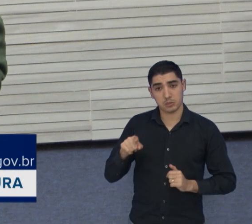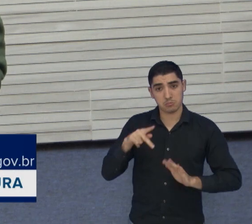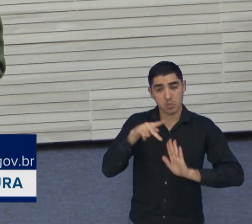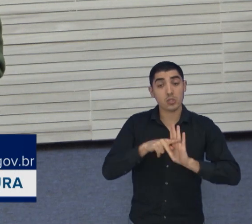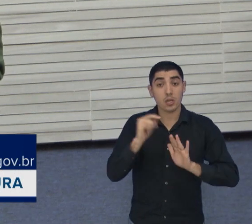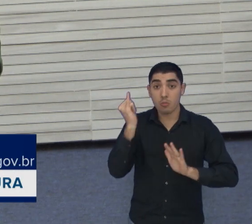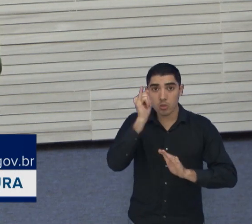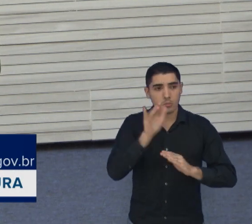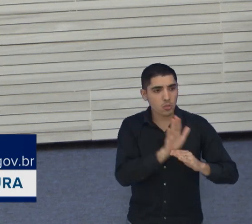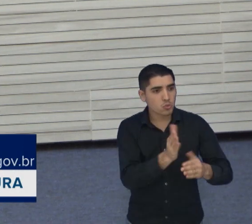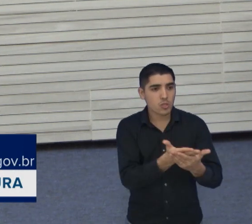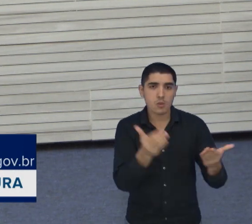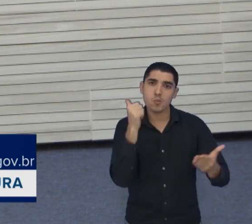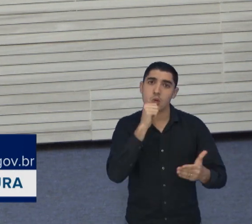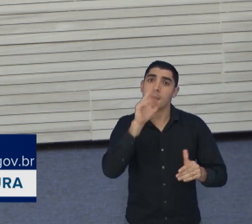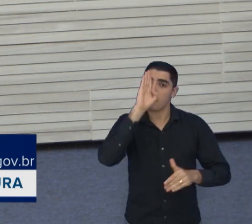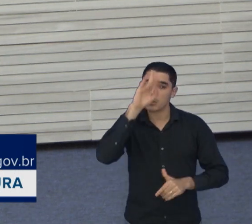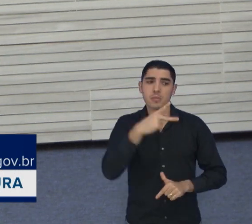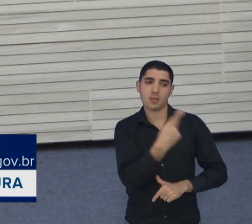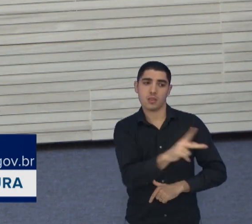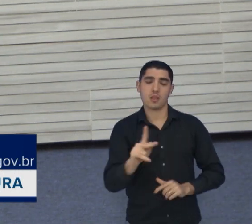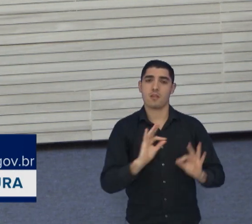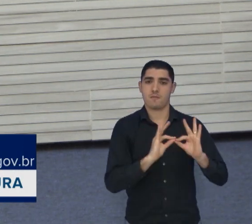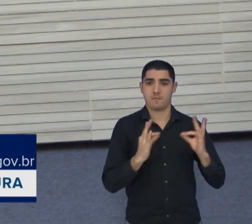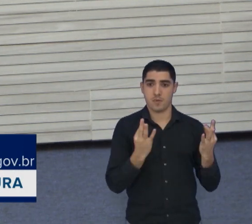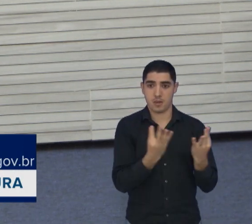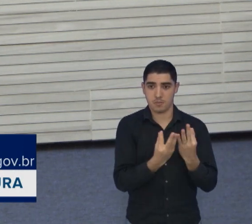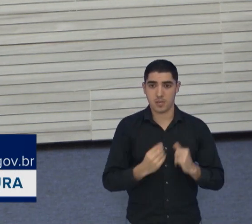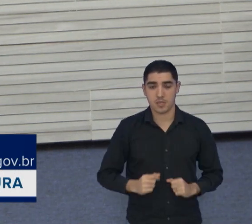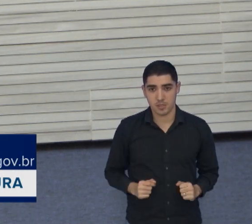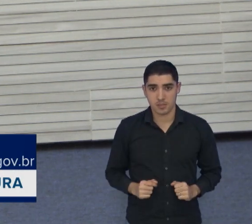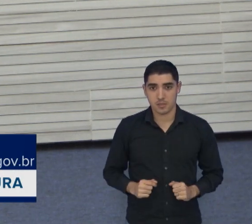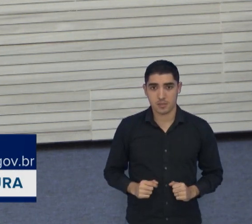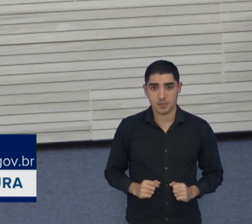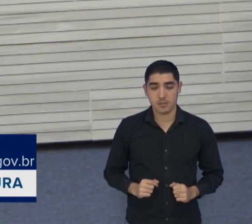para as famílias dessas mulheres. Agora,